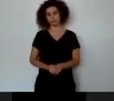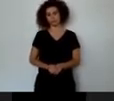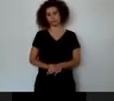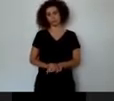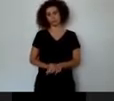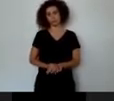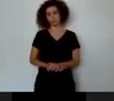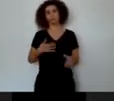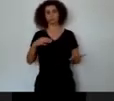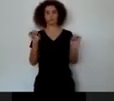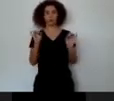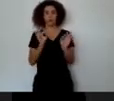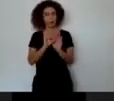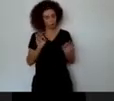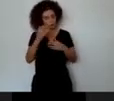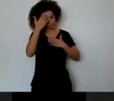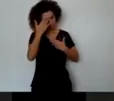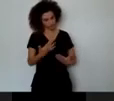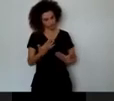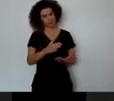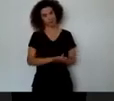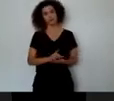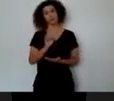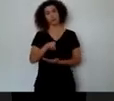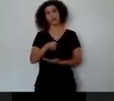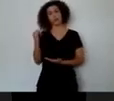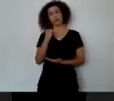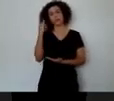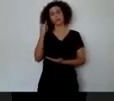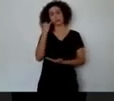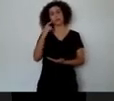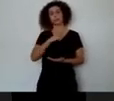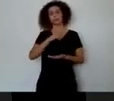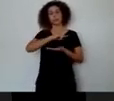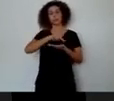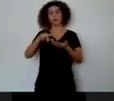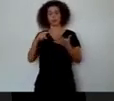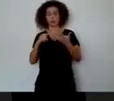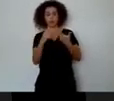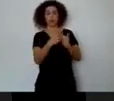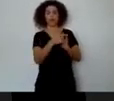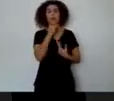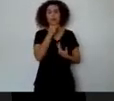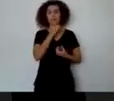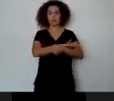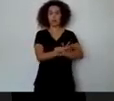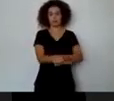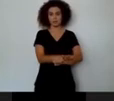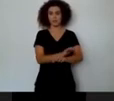Ótimo, obrigada, Beatriz. É muito importante a questão dos vários racismos, né? Assim, os vários níveis e a importância